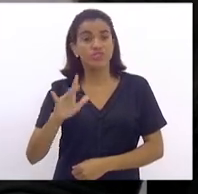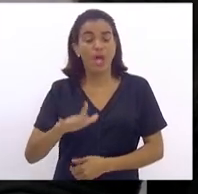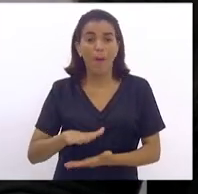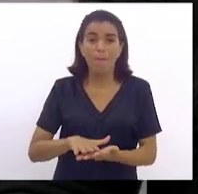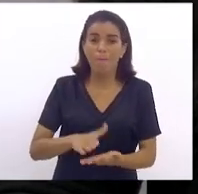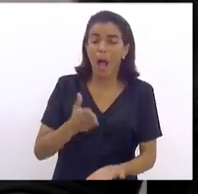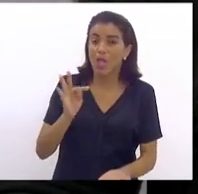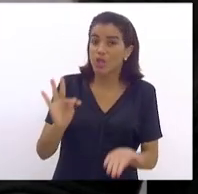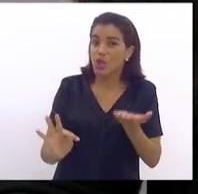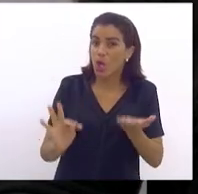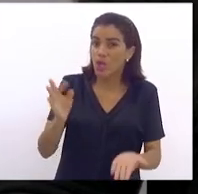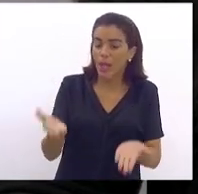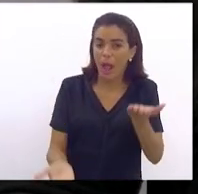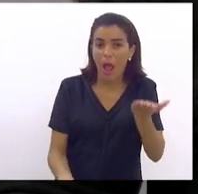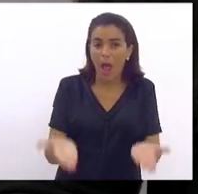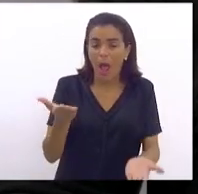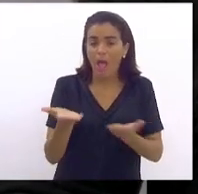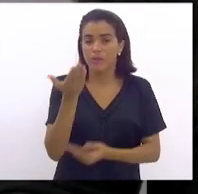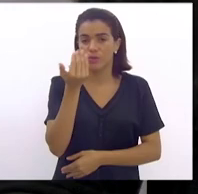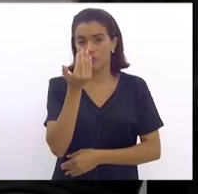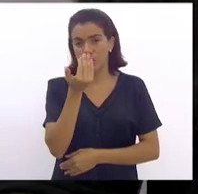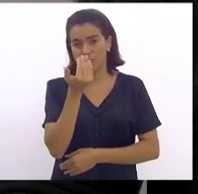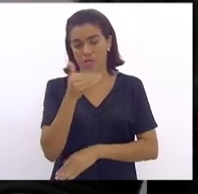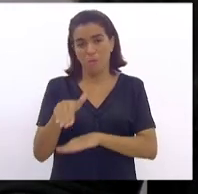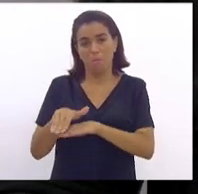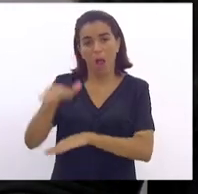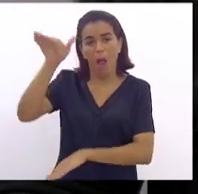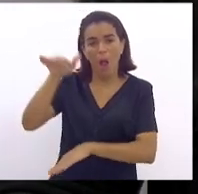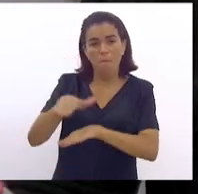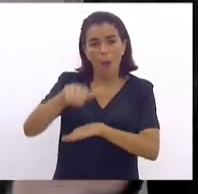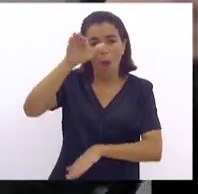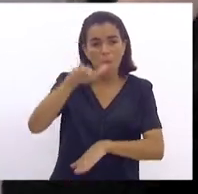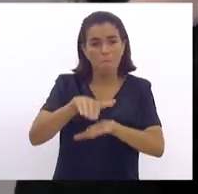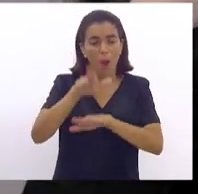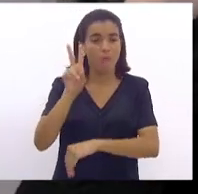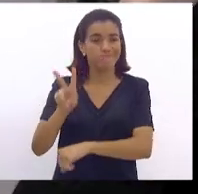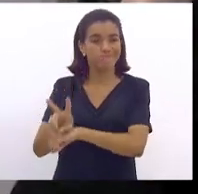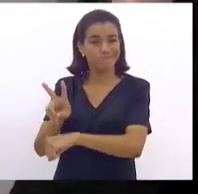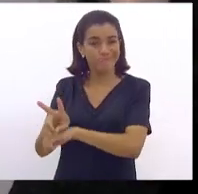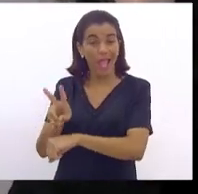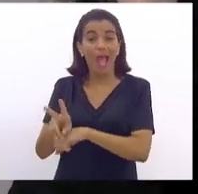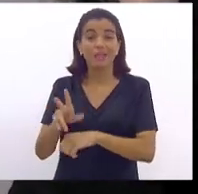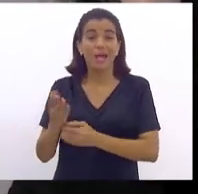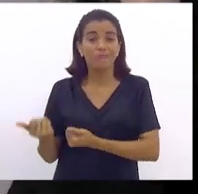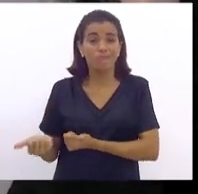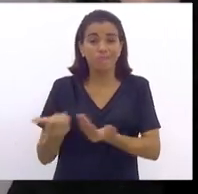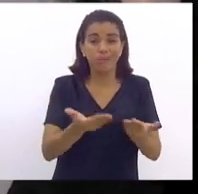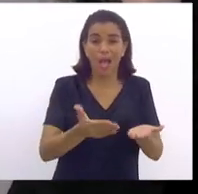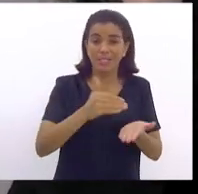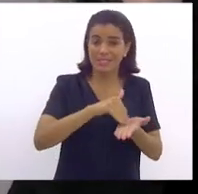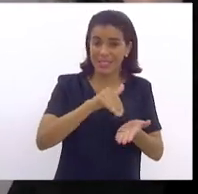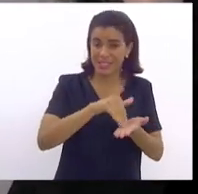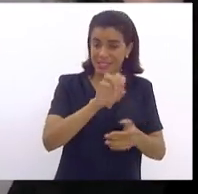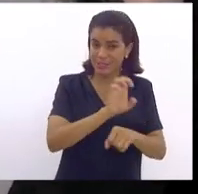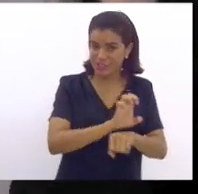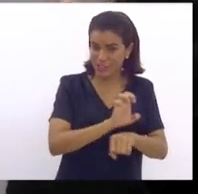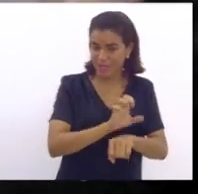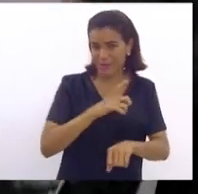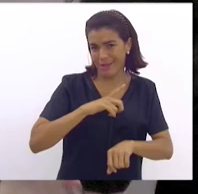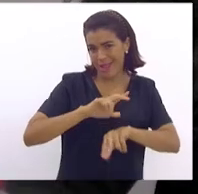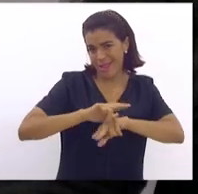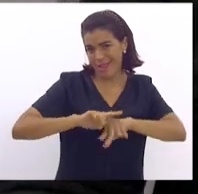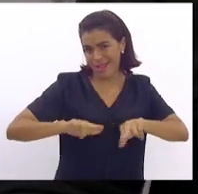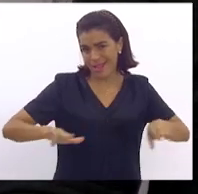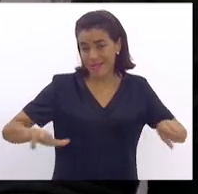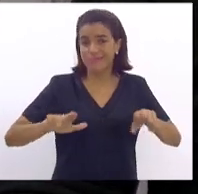que a gente aprovou lá em Niterói. E a gente está destinando a Secretaria de Estado, que possui diversos equipamentos